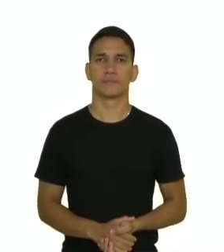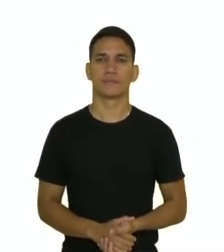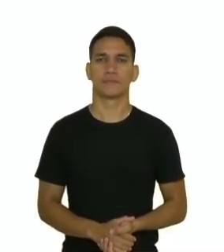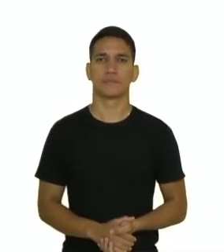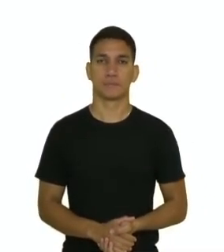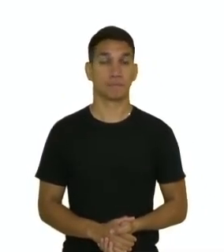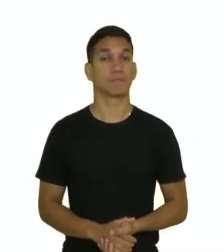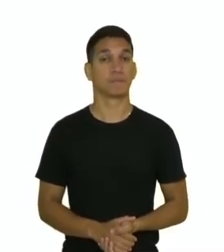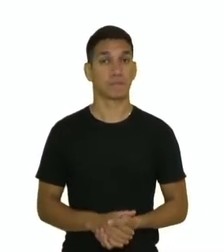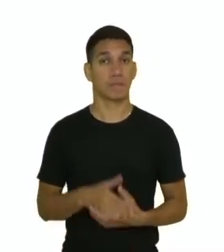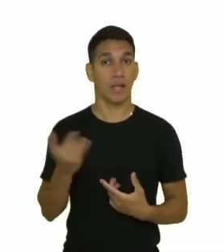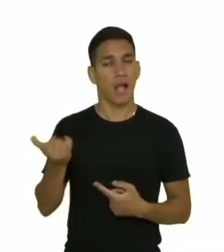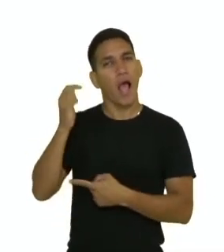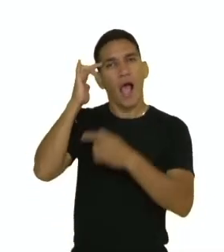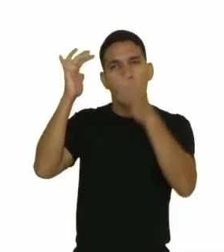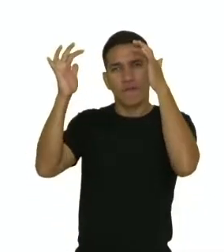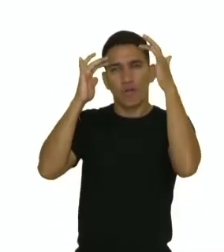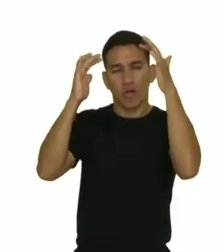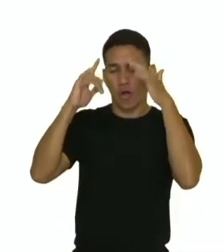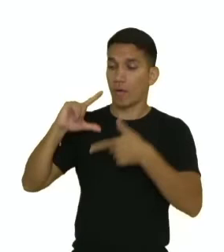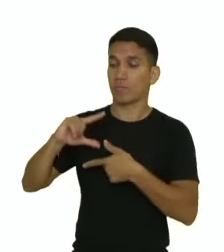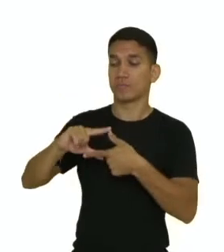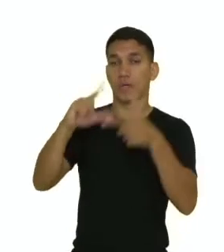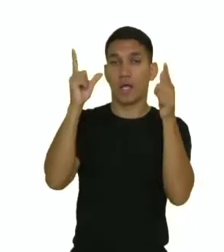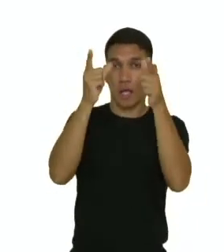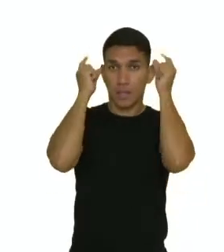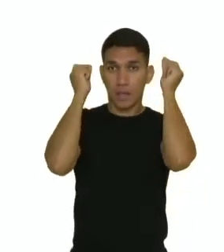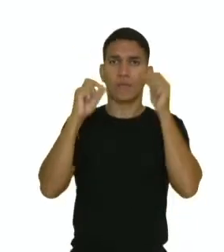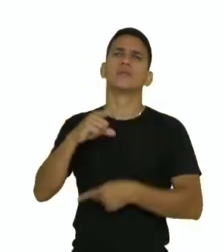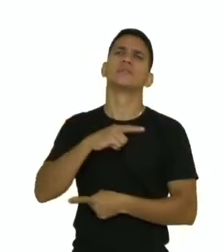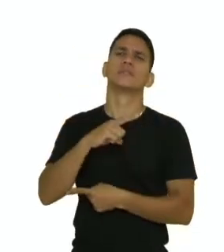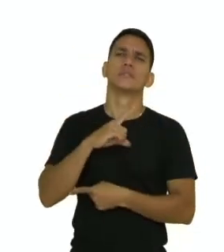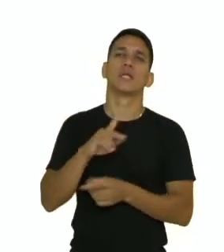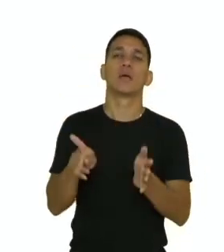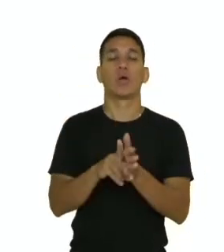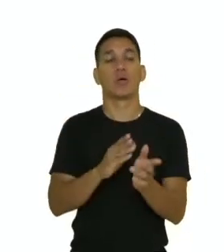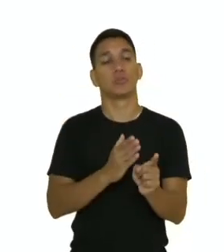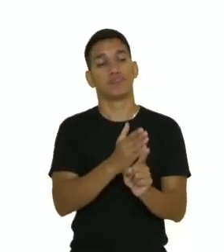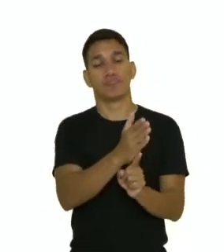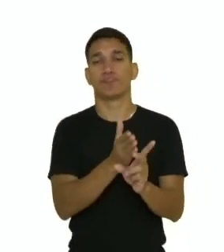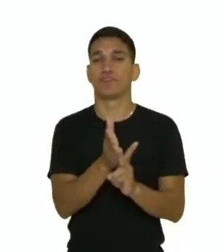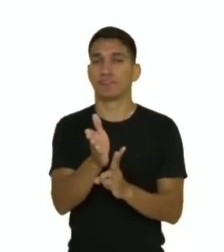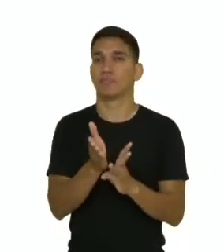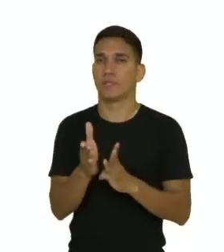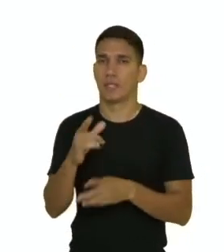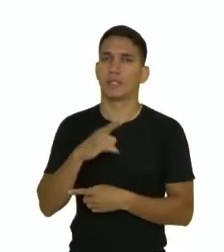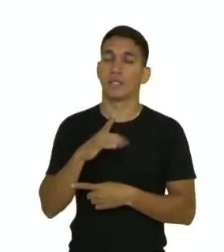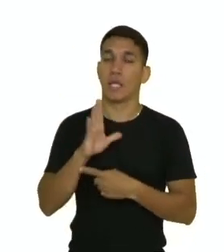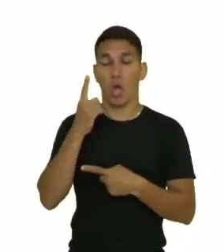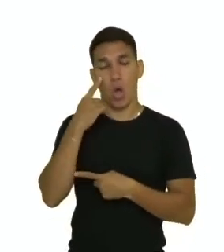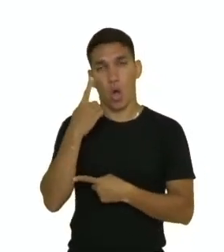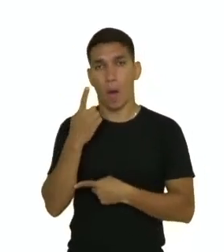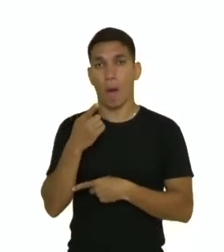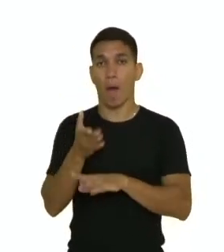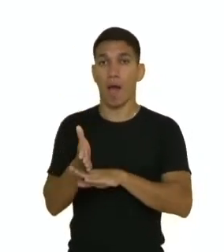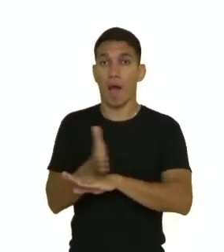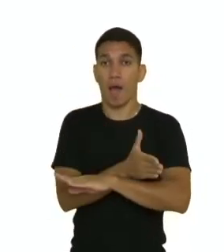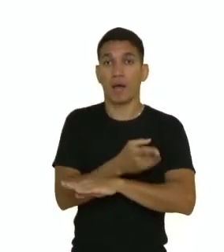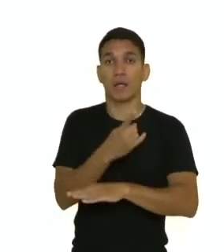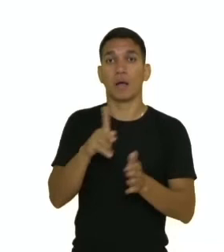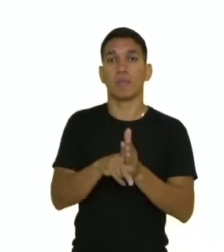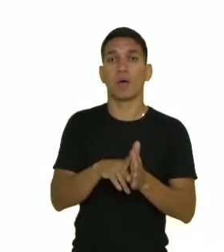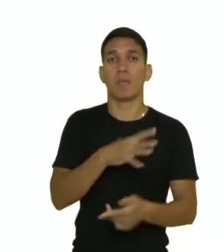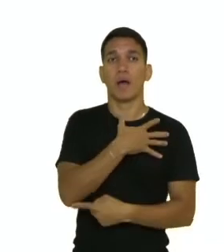Bom, a filosofia clássica grega, como a gente falou, tem as suas divisões. A gente tem o período pré-socrático, né? Quando a